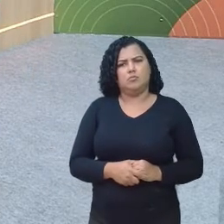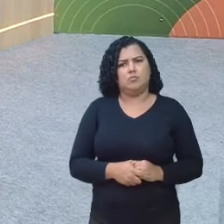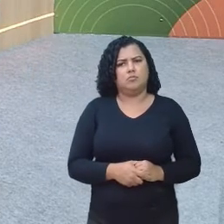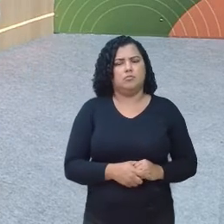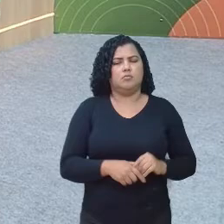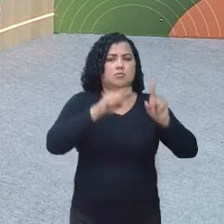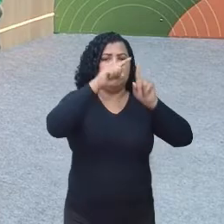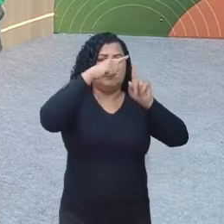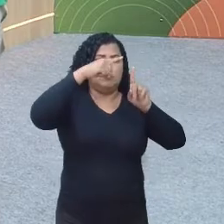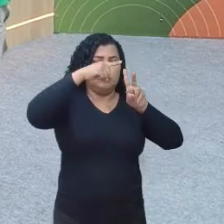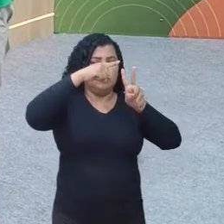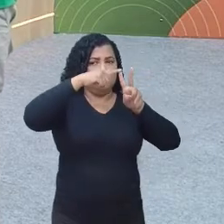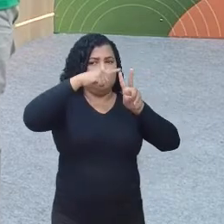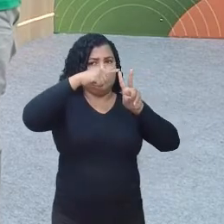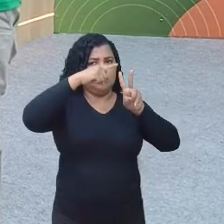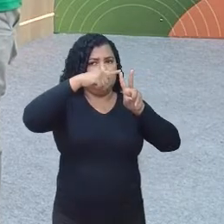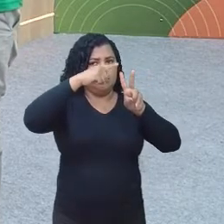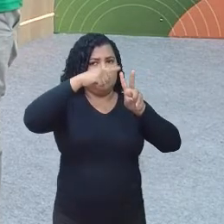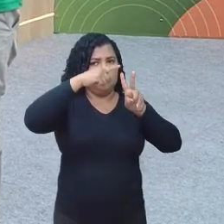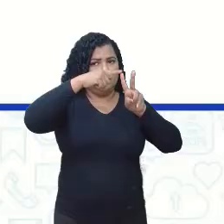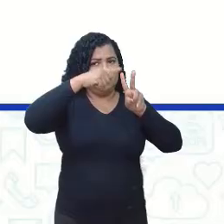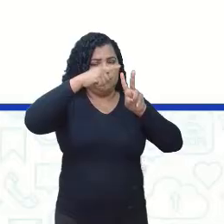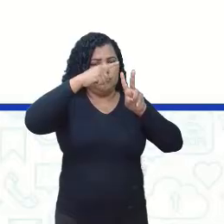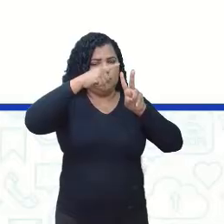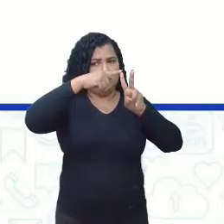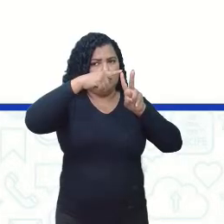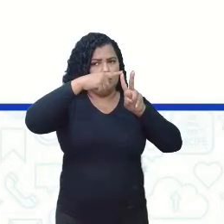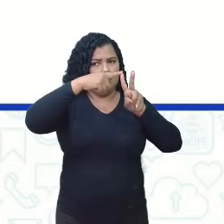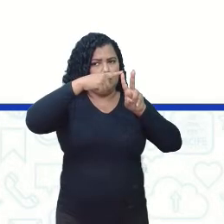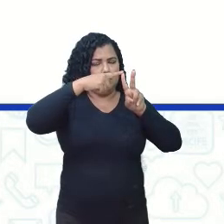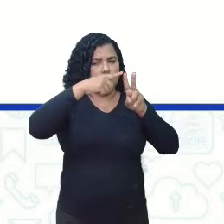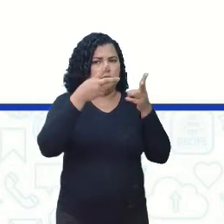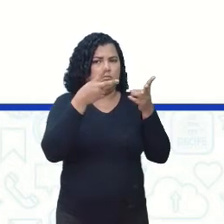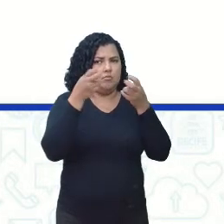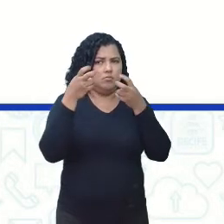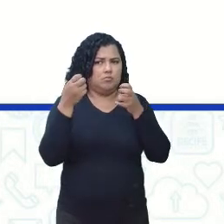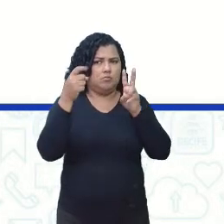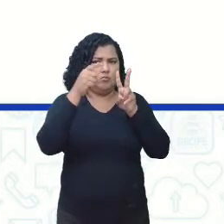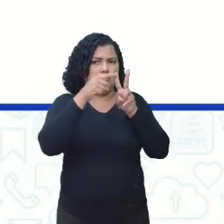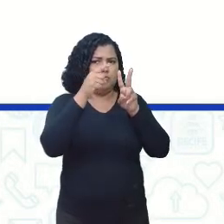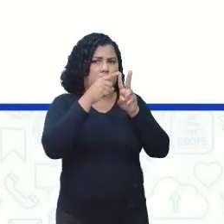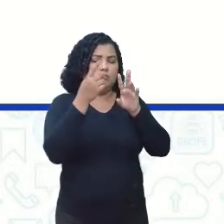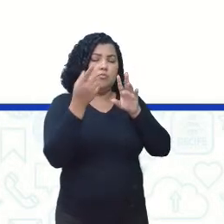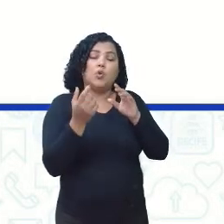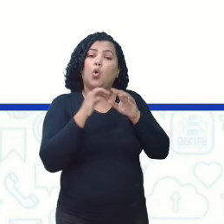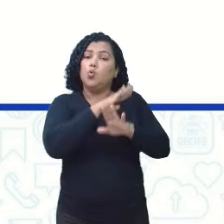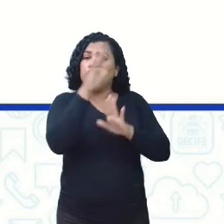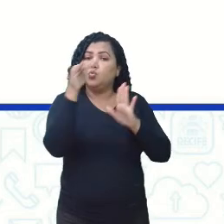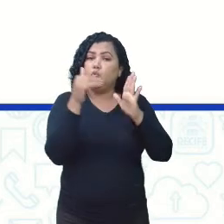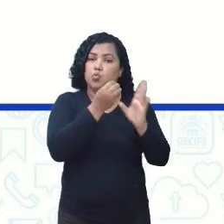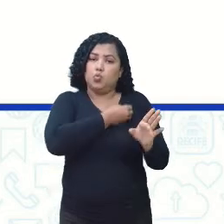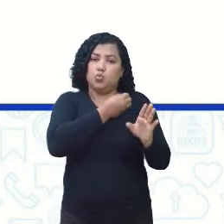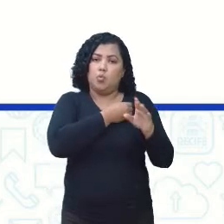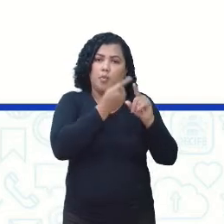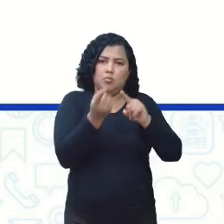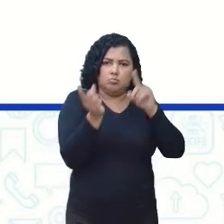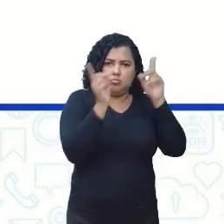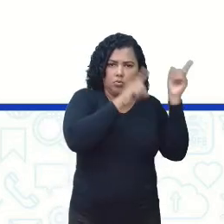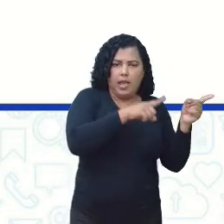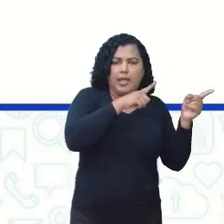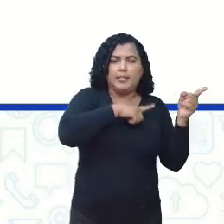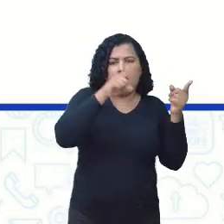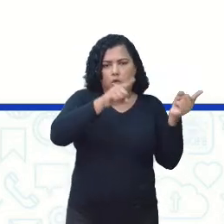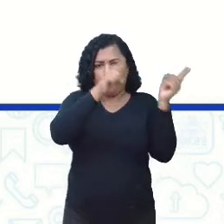Ou seja, seria representar daquela forma. Observe que todos os elementos que eu tenho na potenciação aparecem aqui